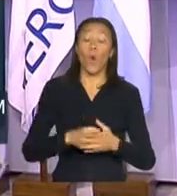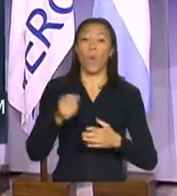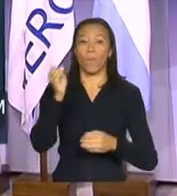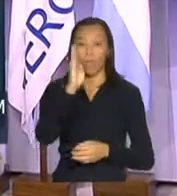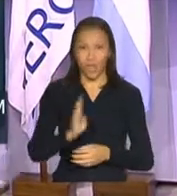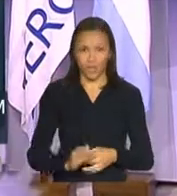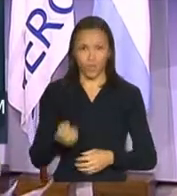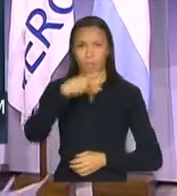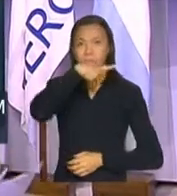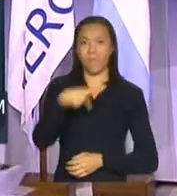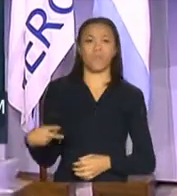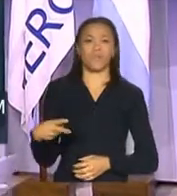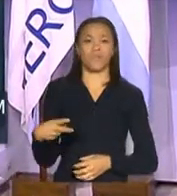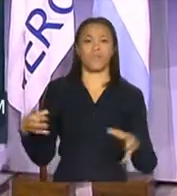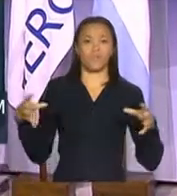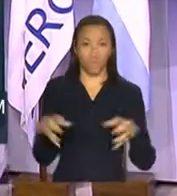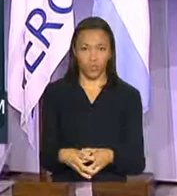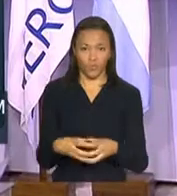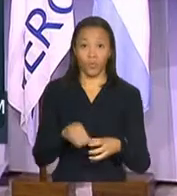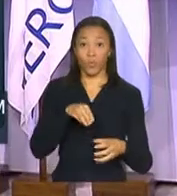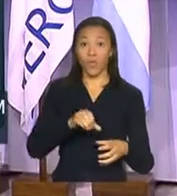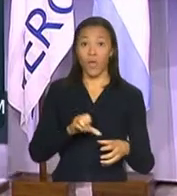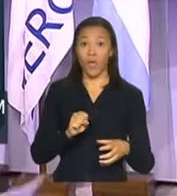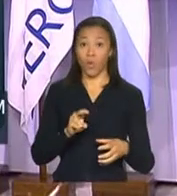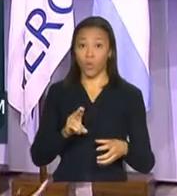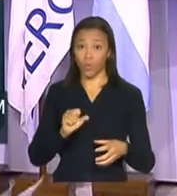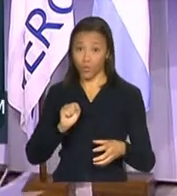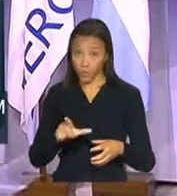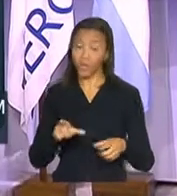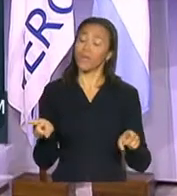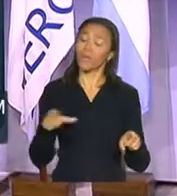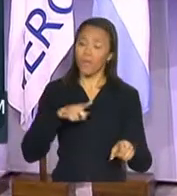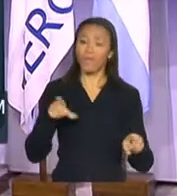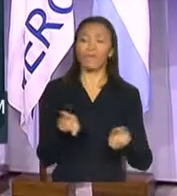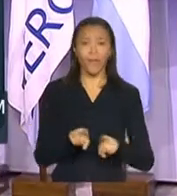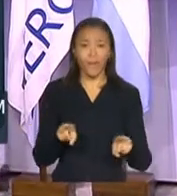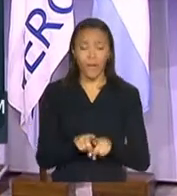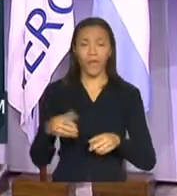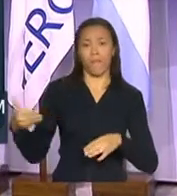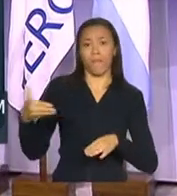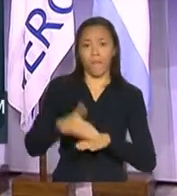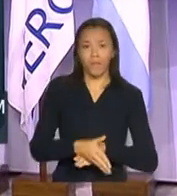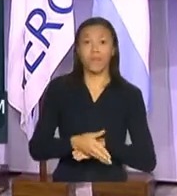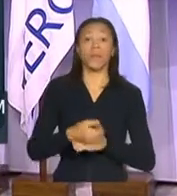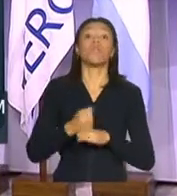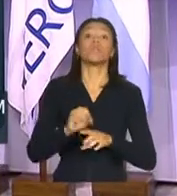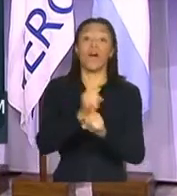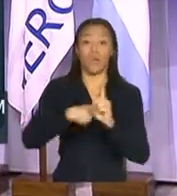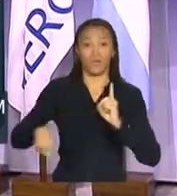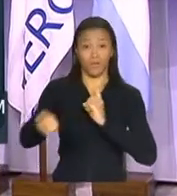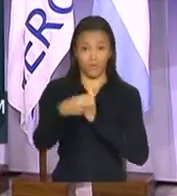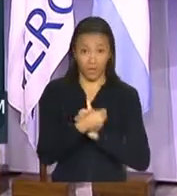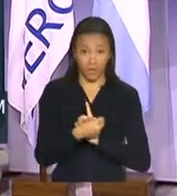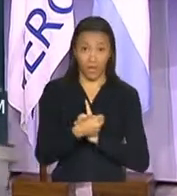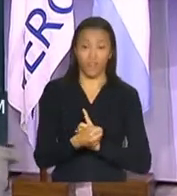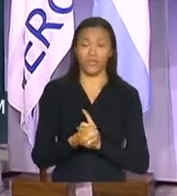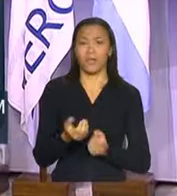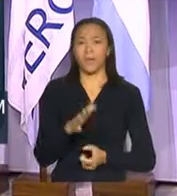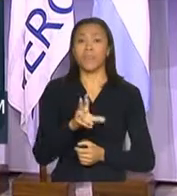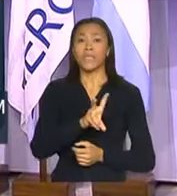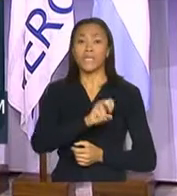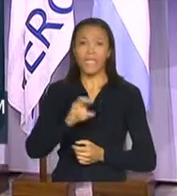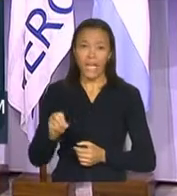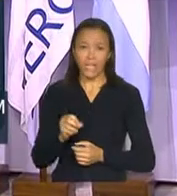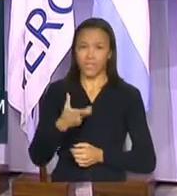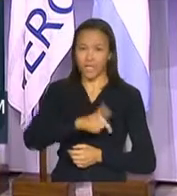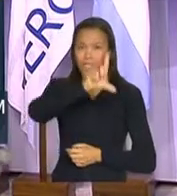ocupar a presidência pró tempore do Mercosul, que teve também a participação da sociedade civil. Cerca de